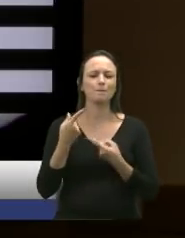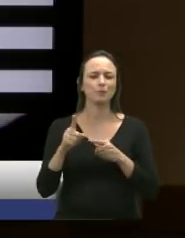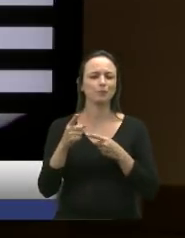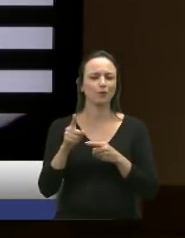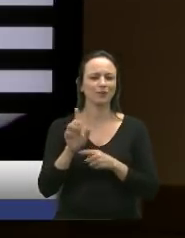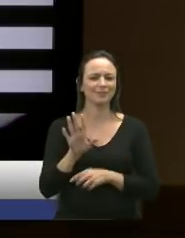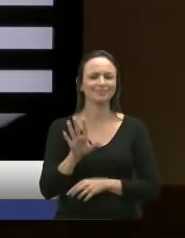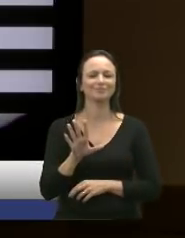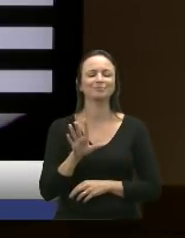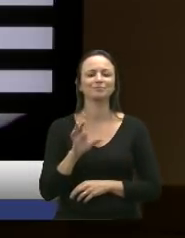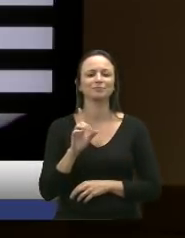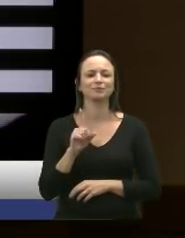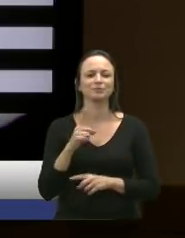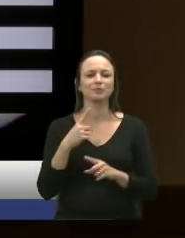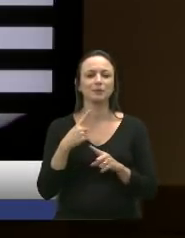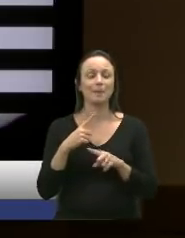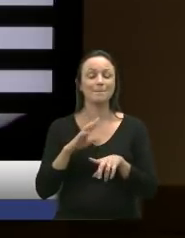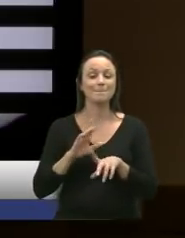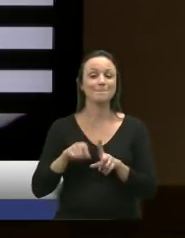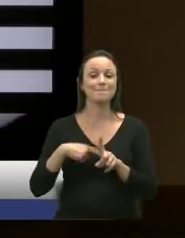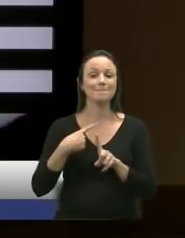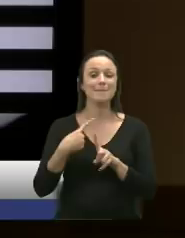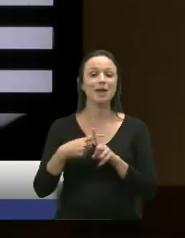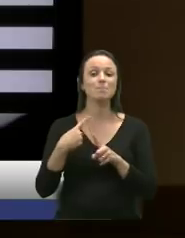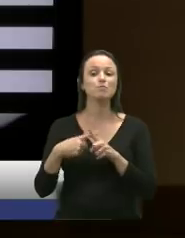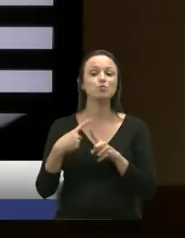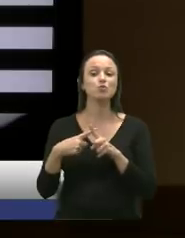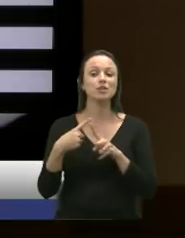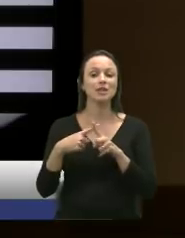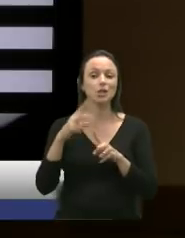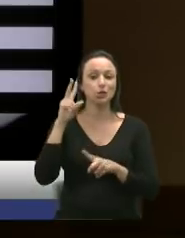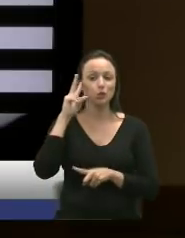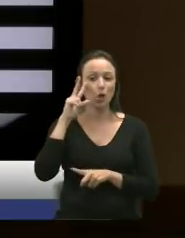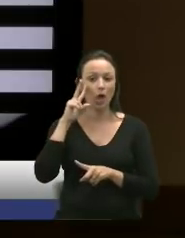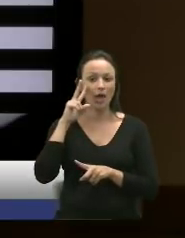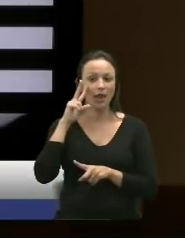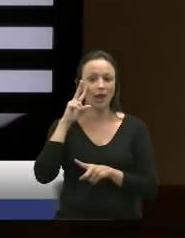Ela tem mais justificativa histórica do que a bandeira do Brasil.